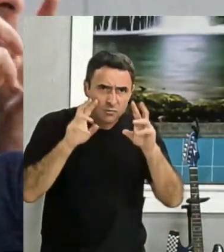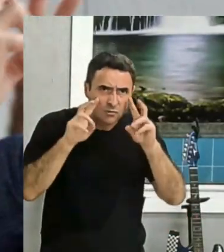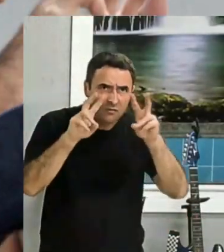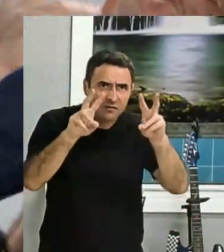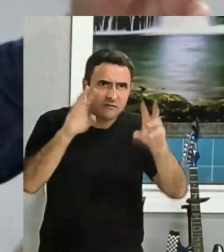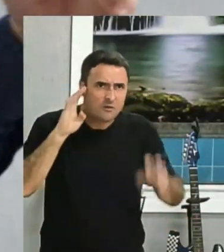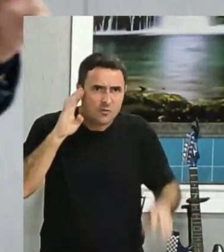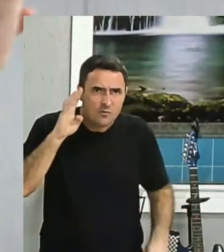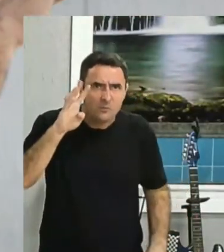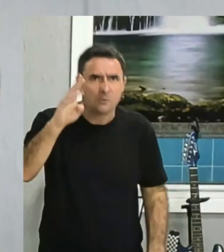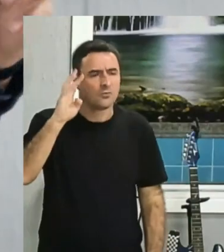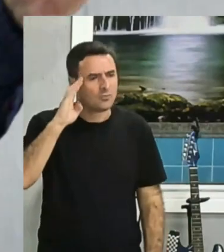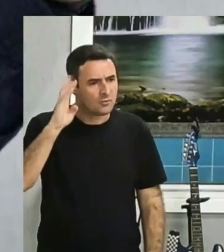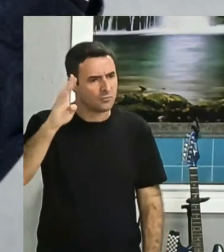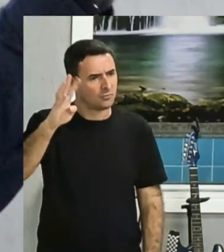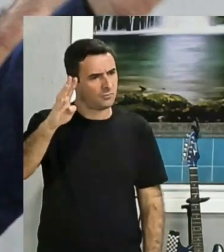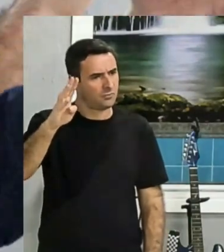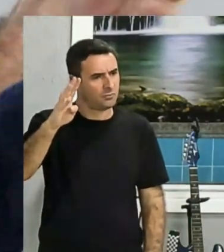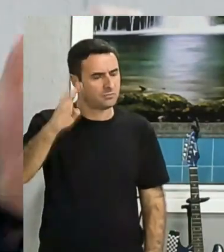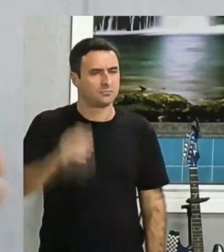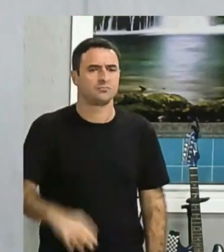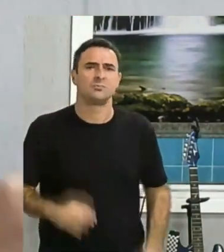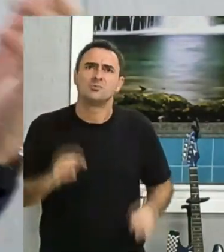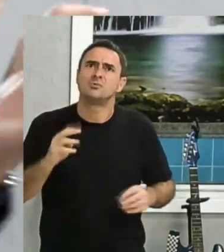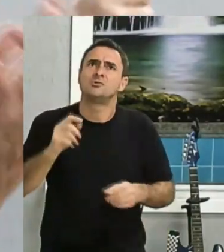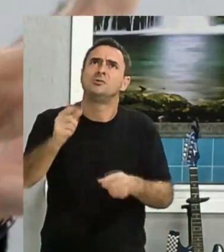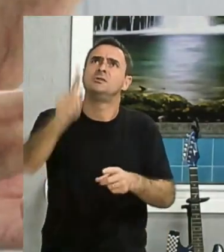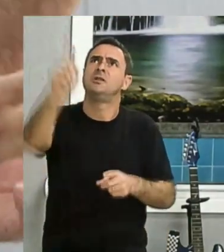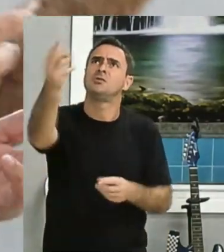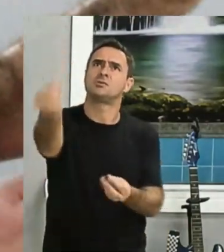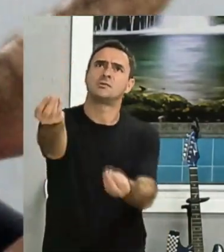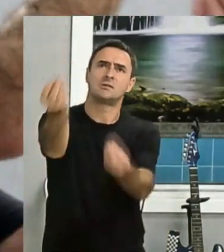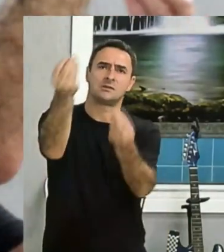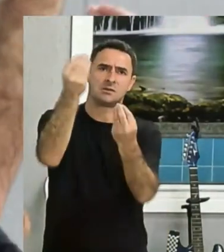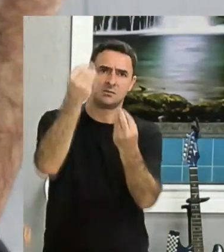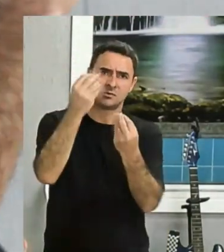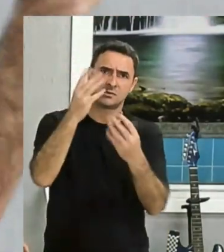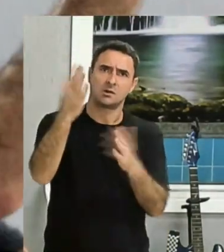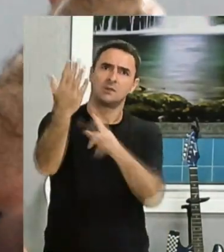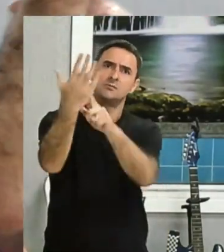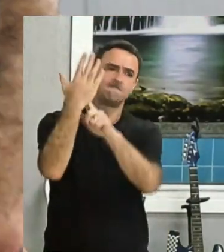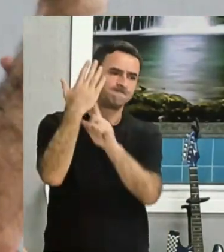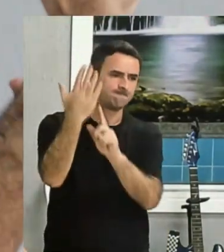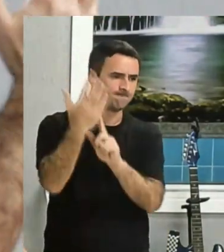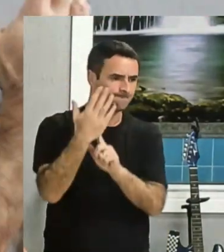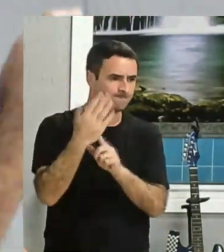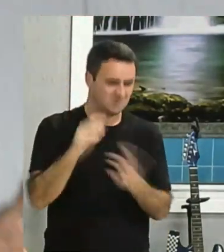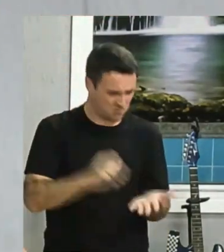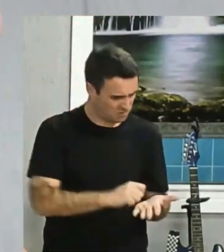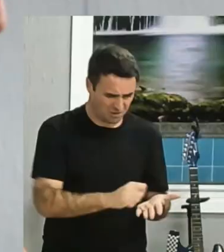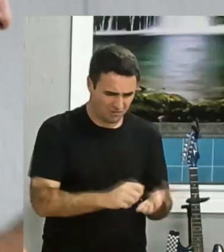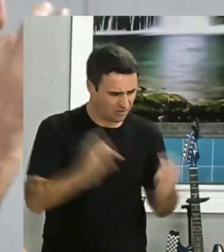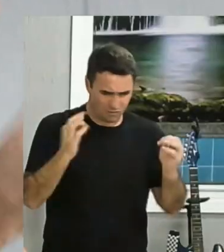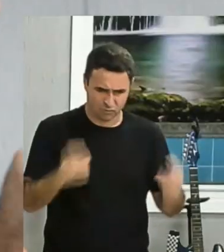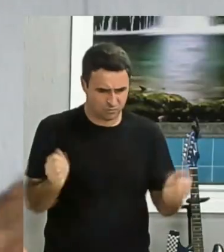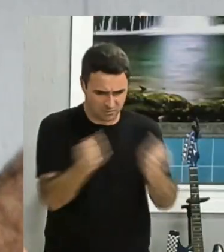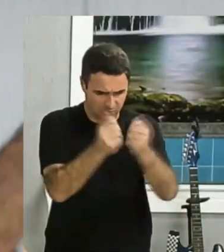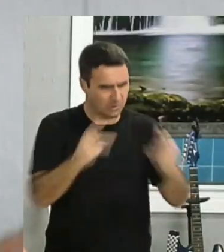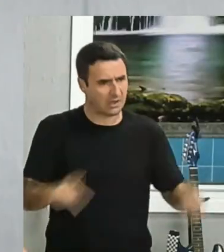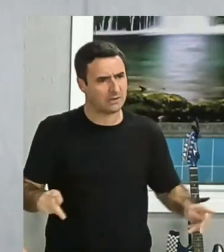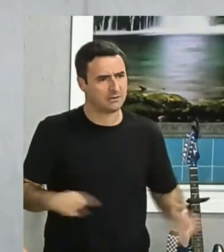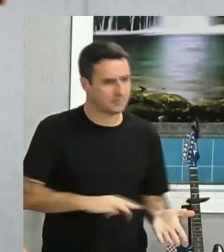vendo, na verdade, todo o conteúdo do Apocalipse deveria ser escrito e